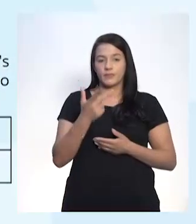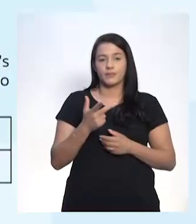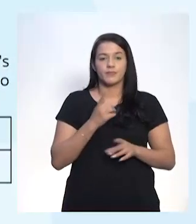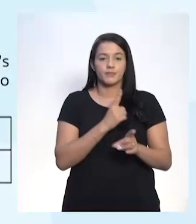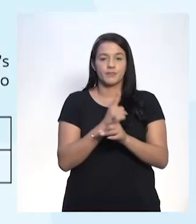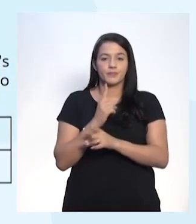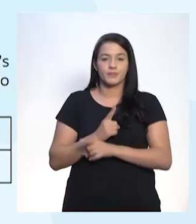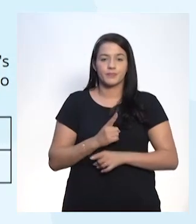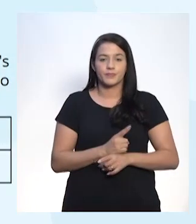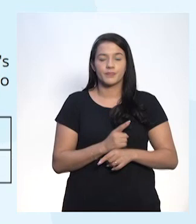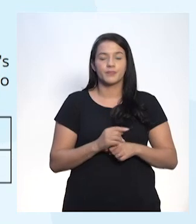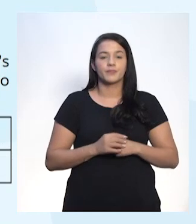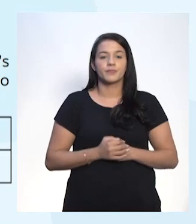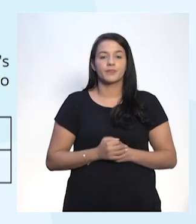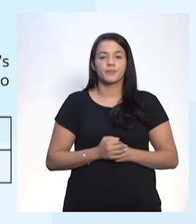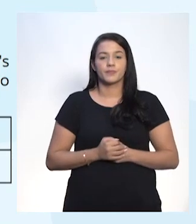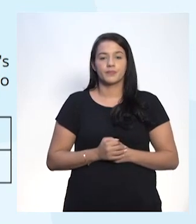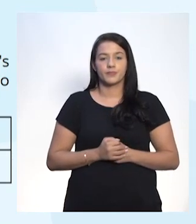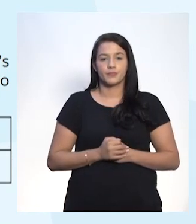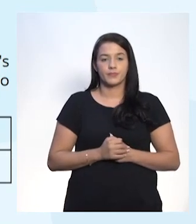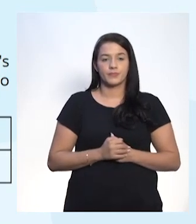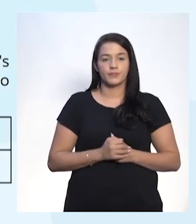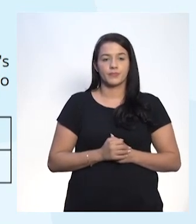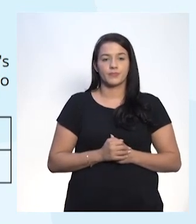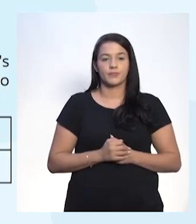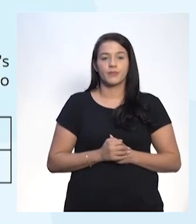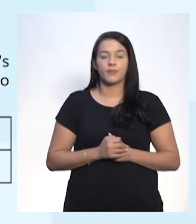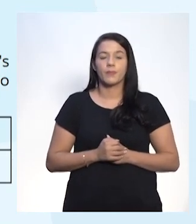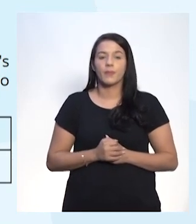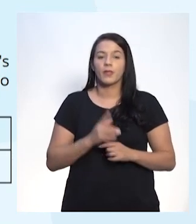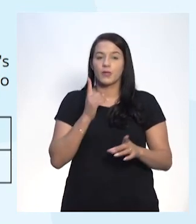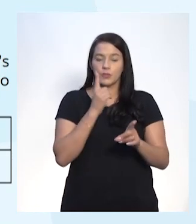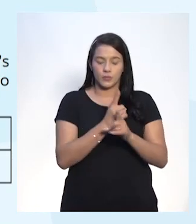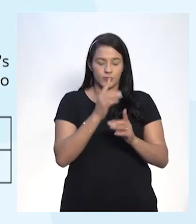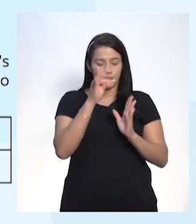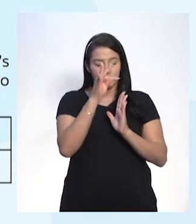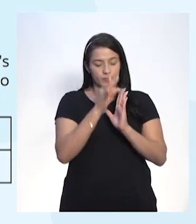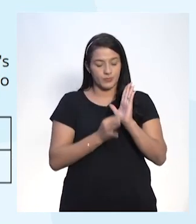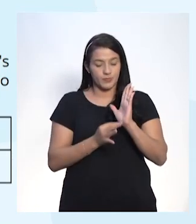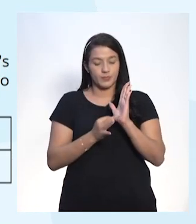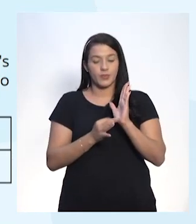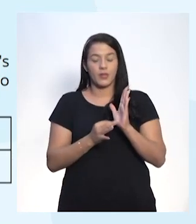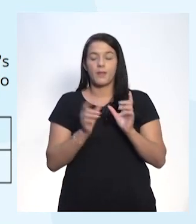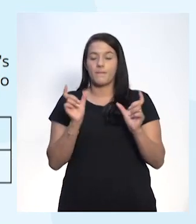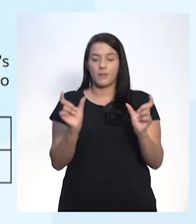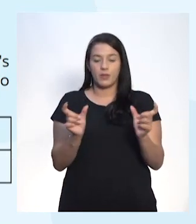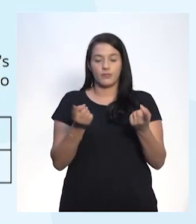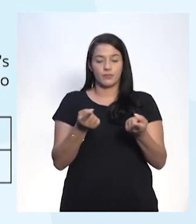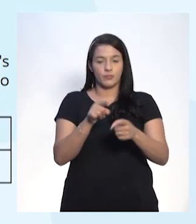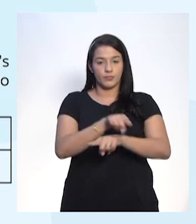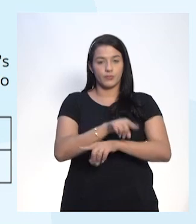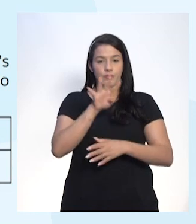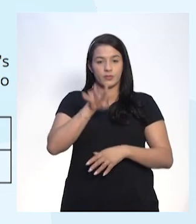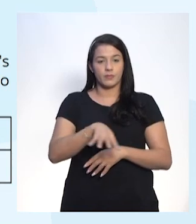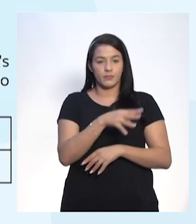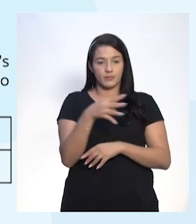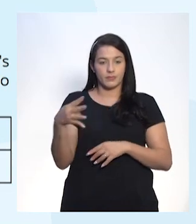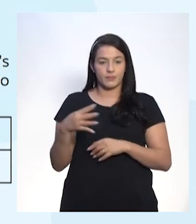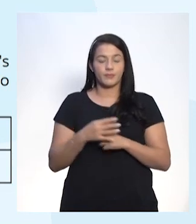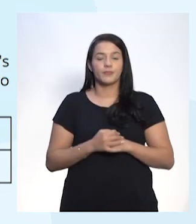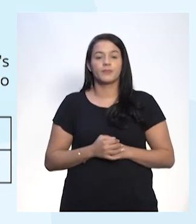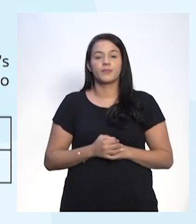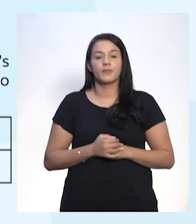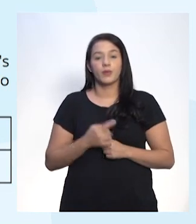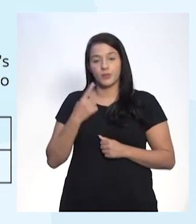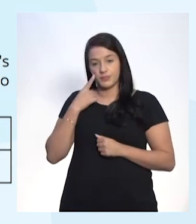text the opposites of the words in the table. Encontre no texto o oposto das palavras na tabela. Isso, então vocês têm essa